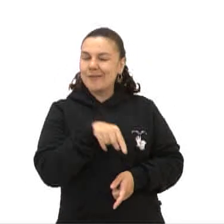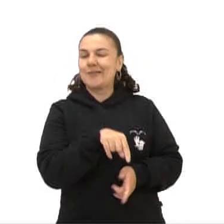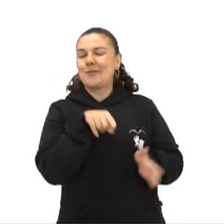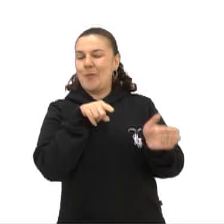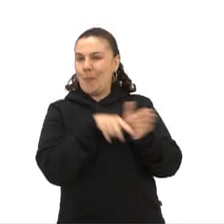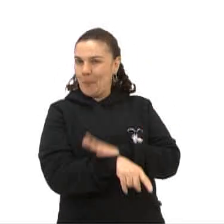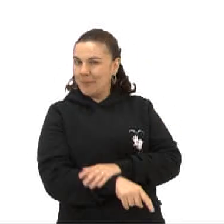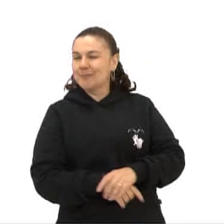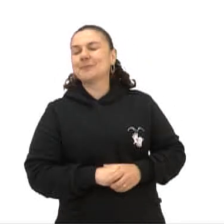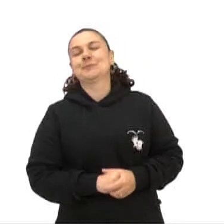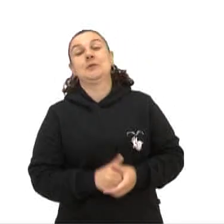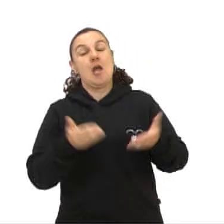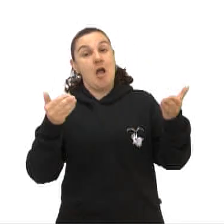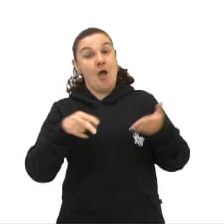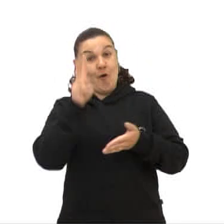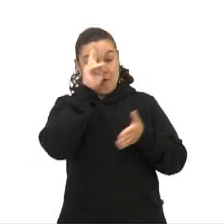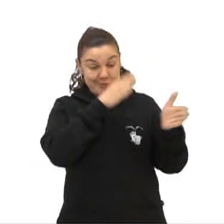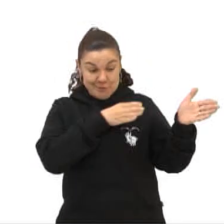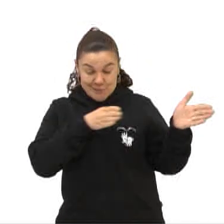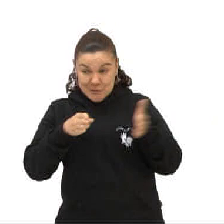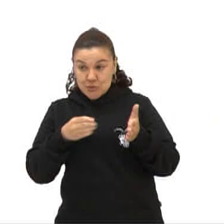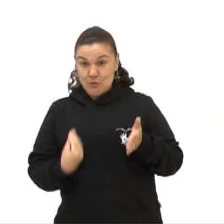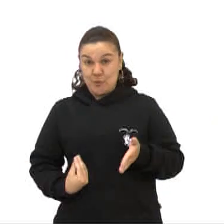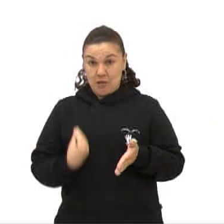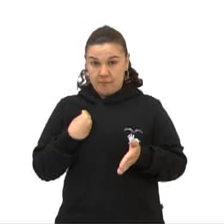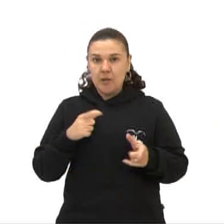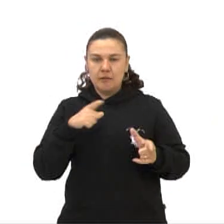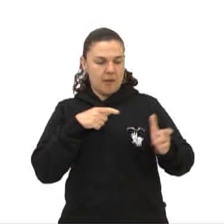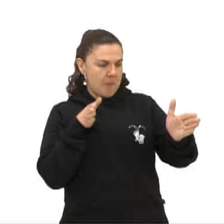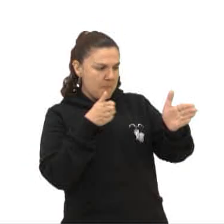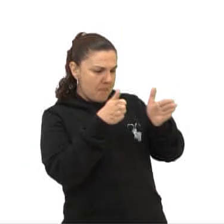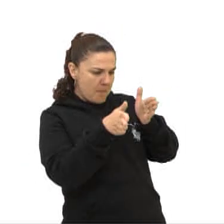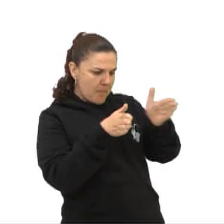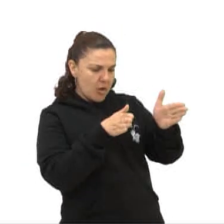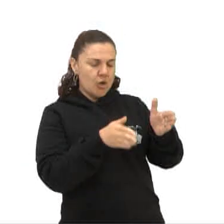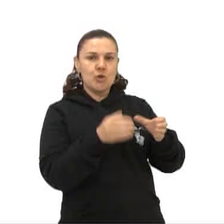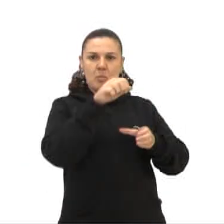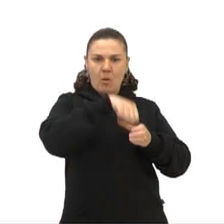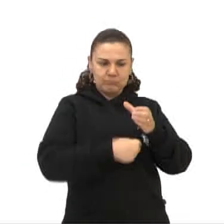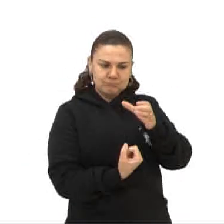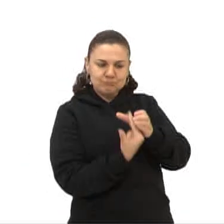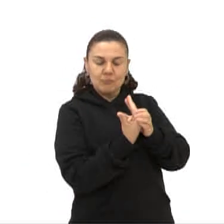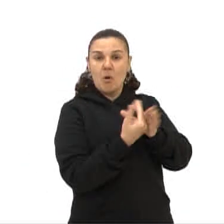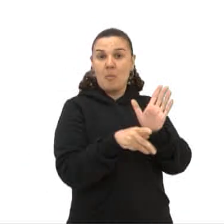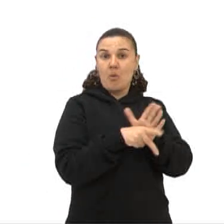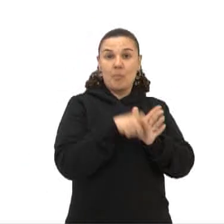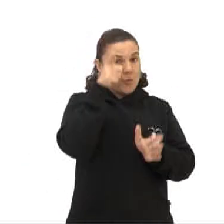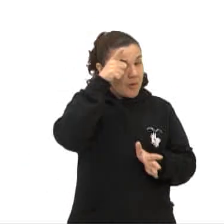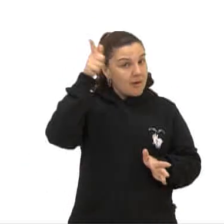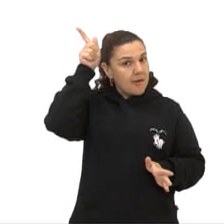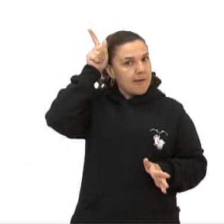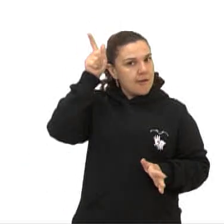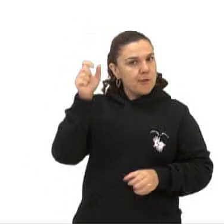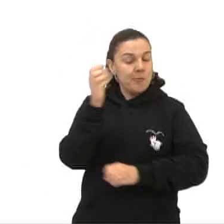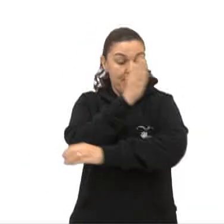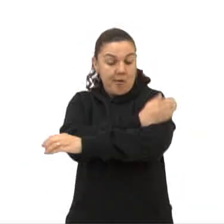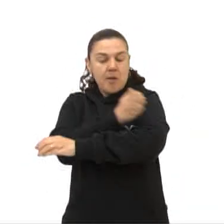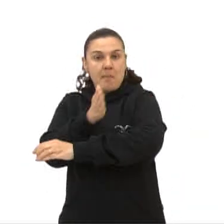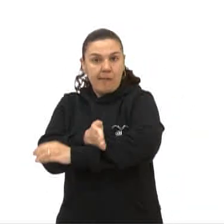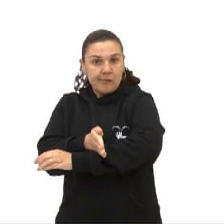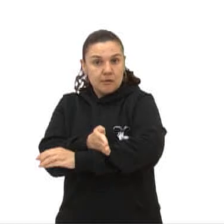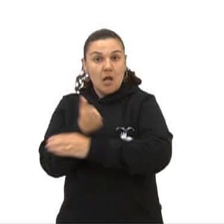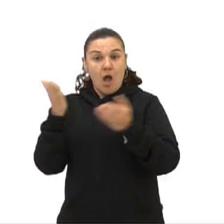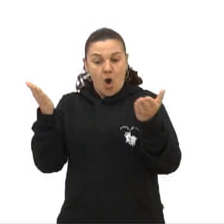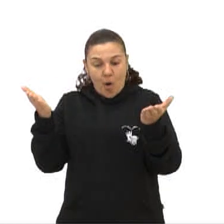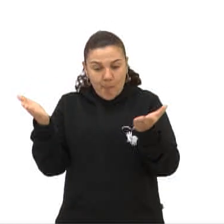tivemos na história da humanidade períodos. Nós falamos período clássico grego, pensando no mundo ocidental. Idade média, período